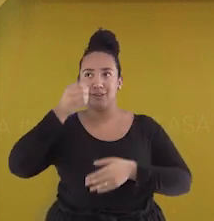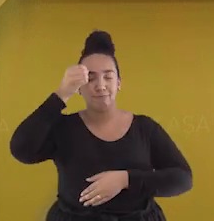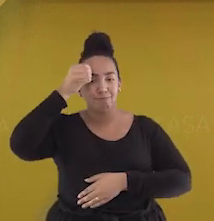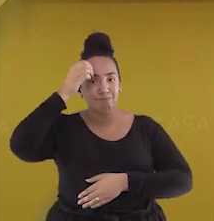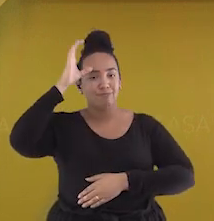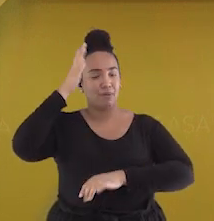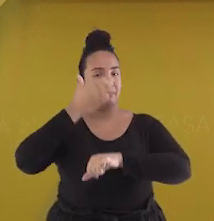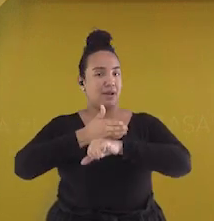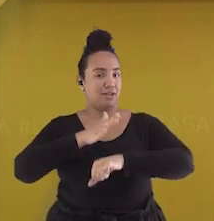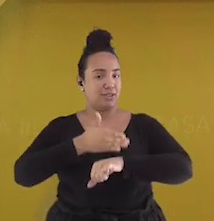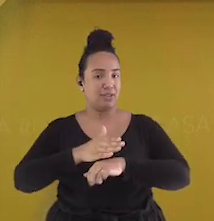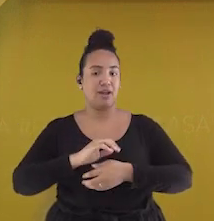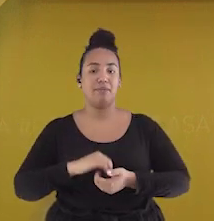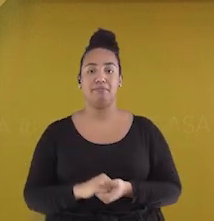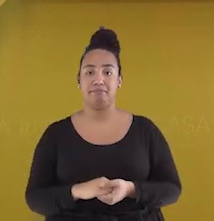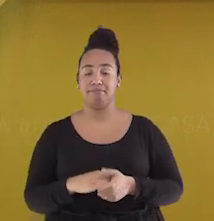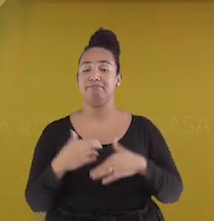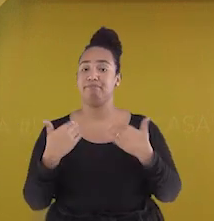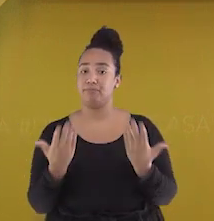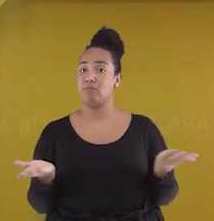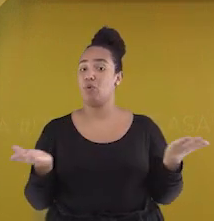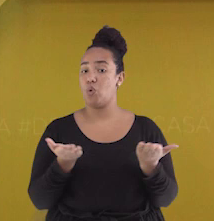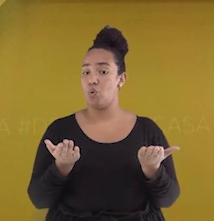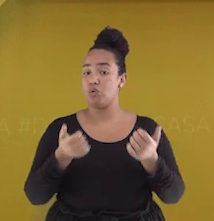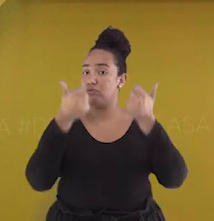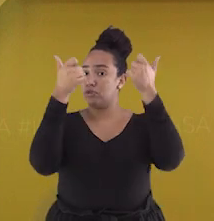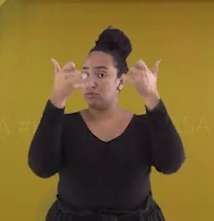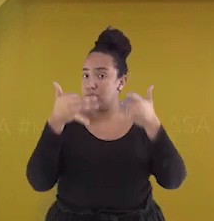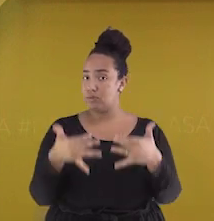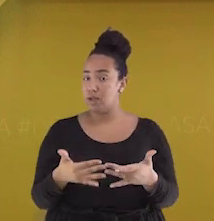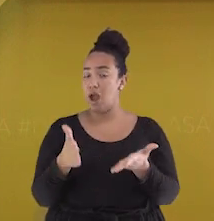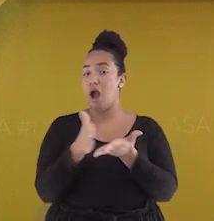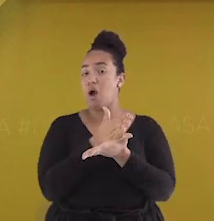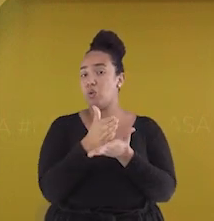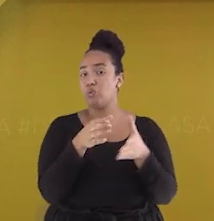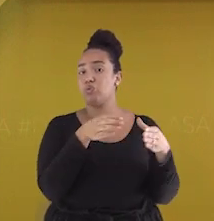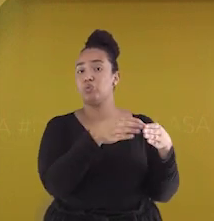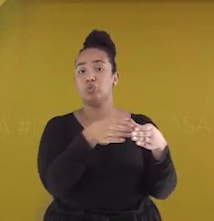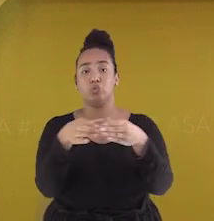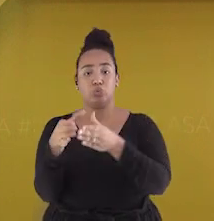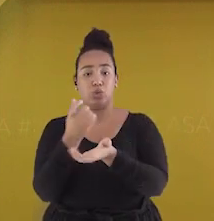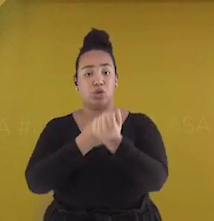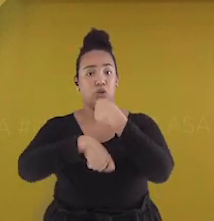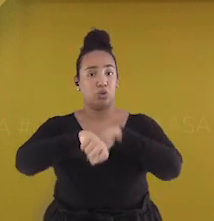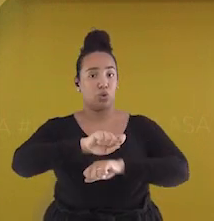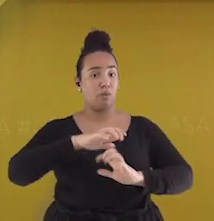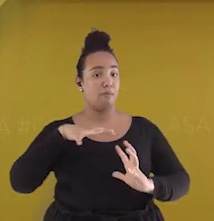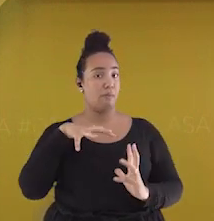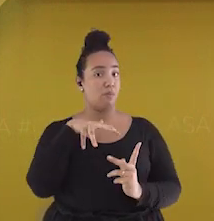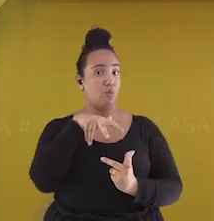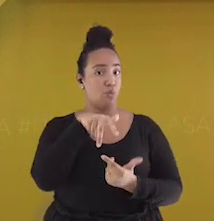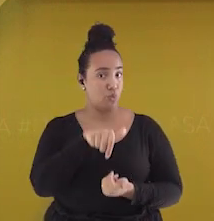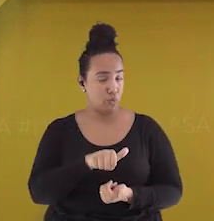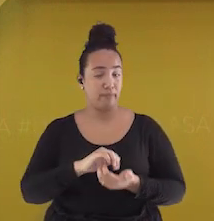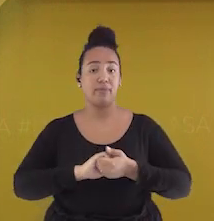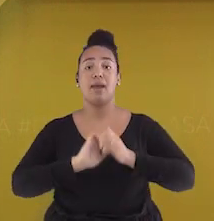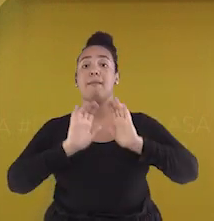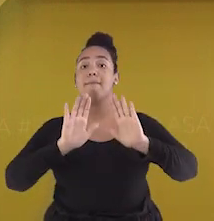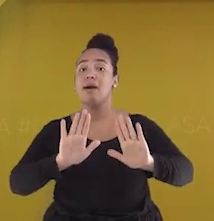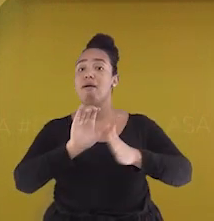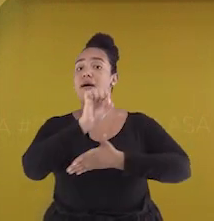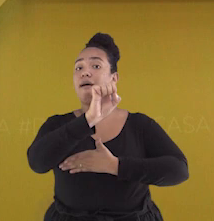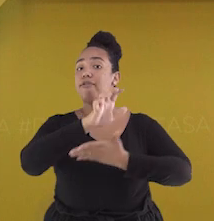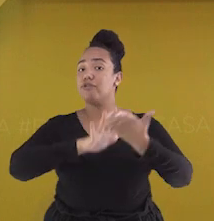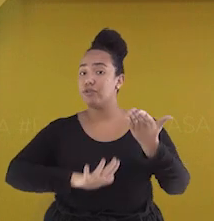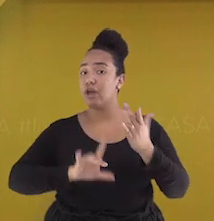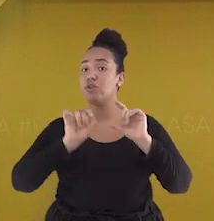conhecimentos. Estudamos sobre alguns grupos econômicos mundiais, mas a atividade será